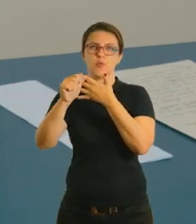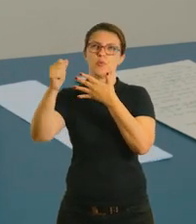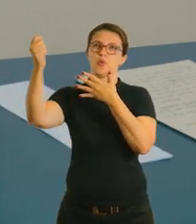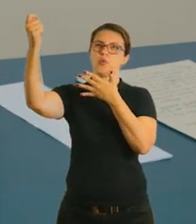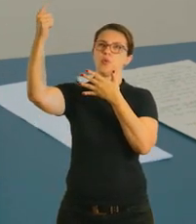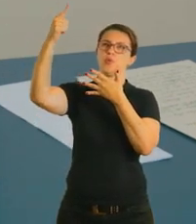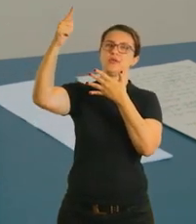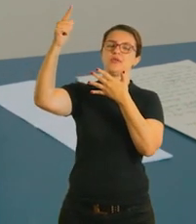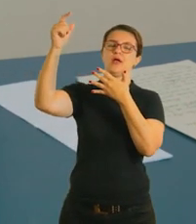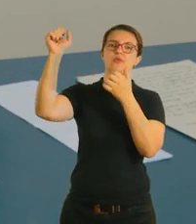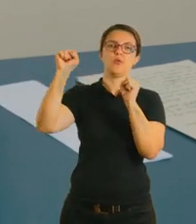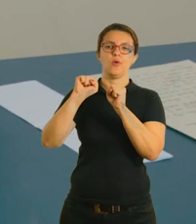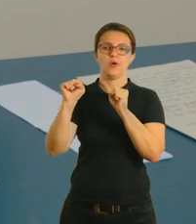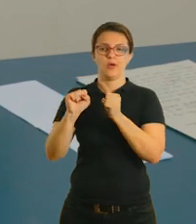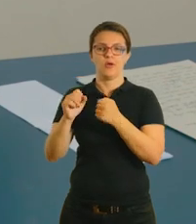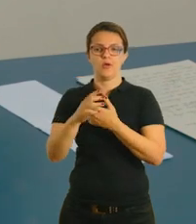luz.